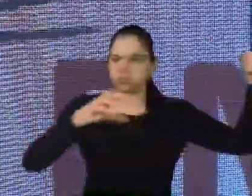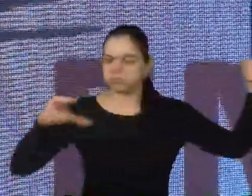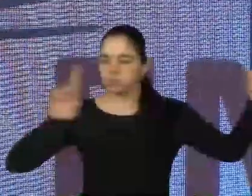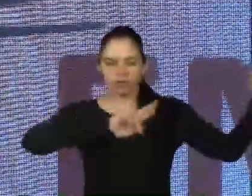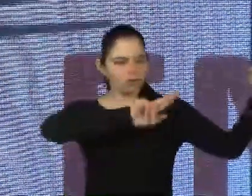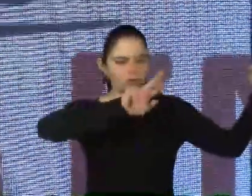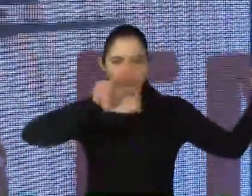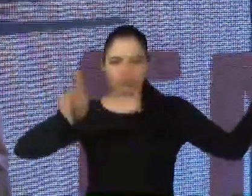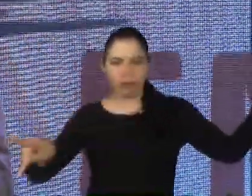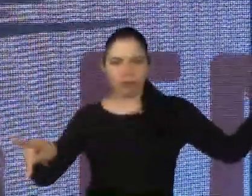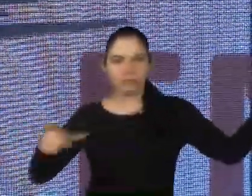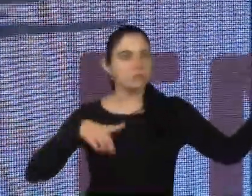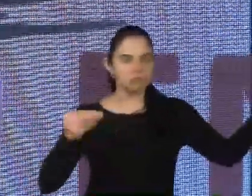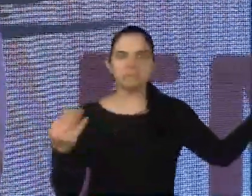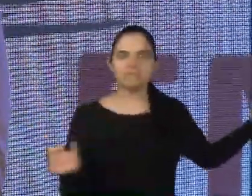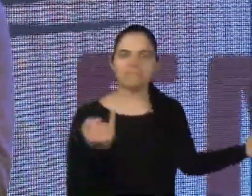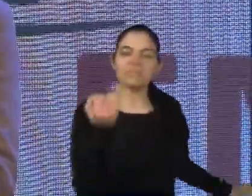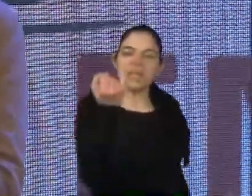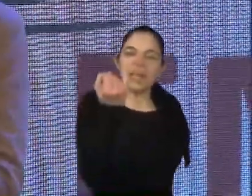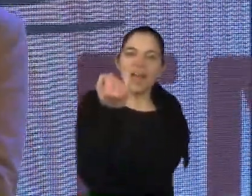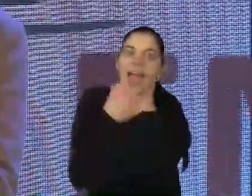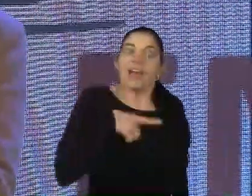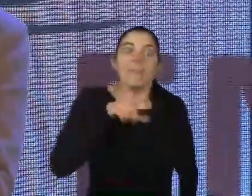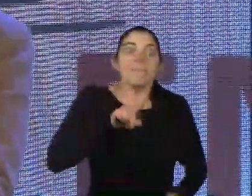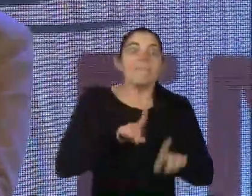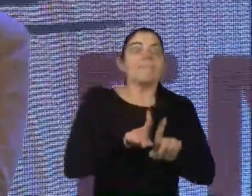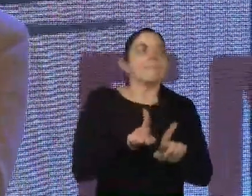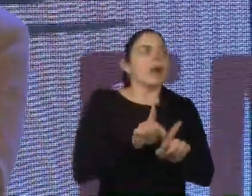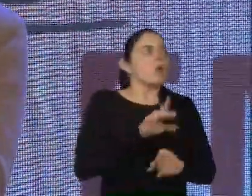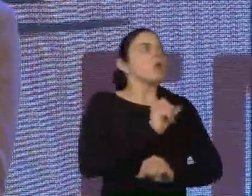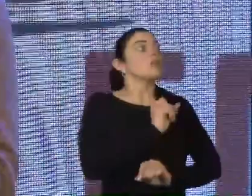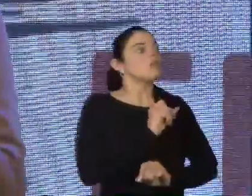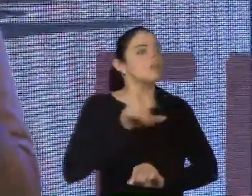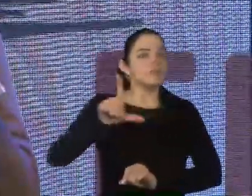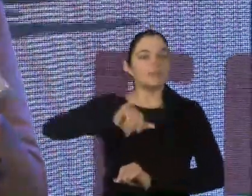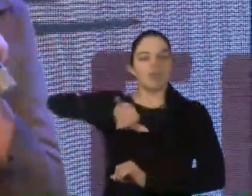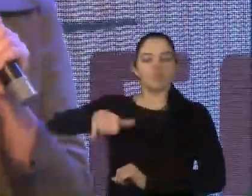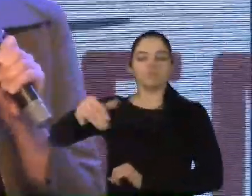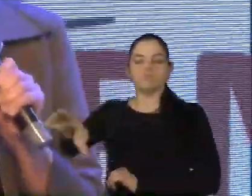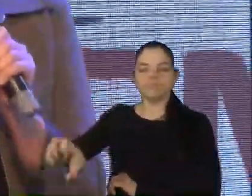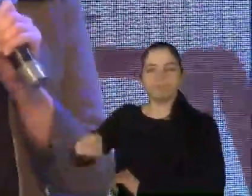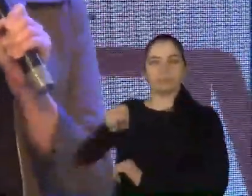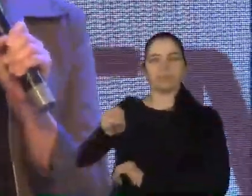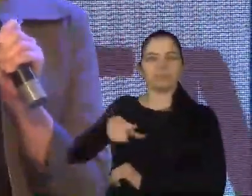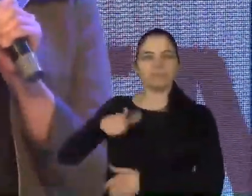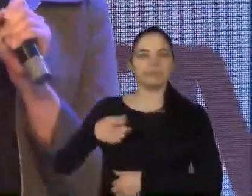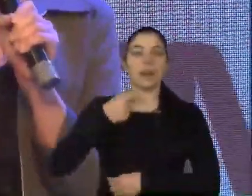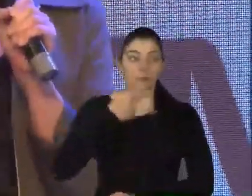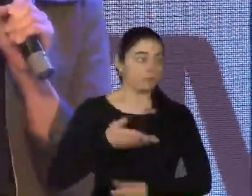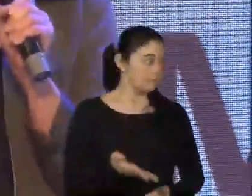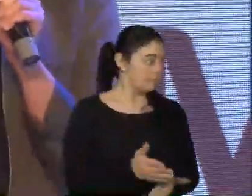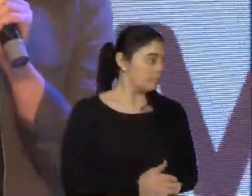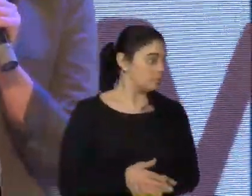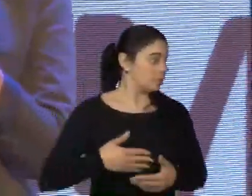coisas extremamente importantes. Mas eu vou pegar esse gancho do Alex e vou trazer aqui, olha, a gente aqui,